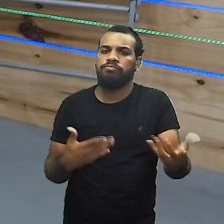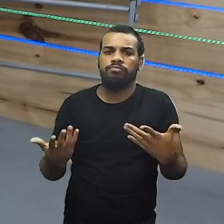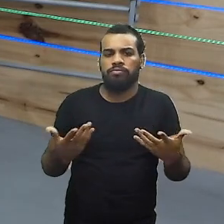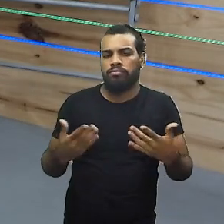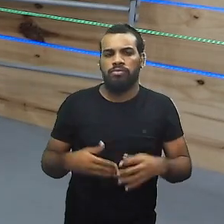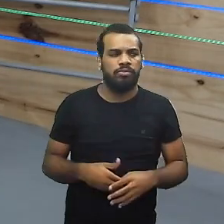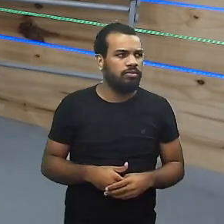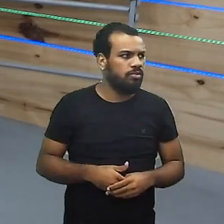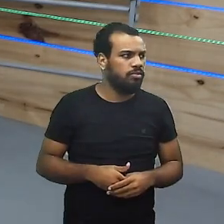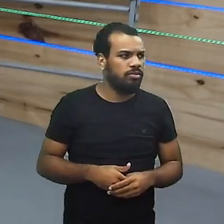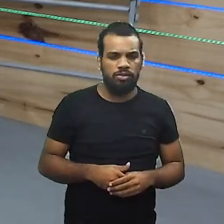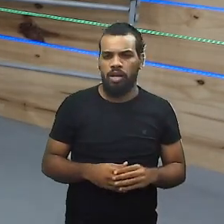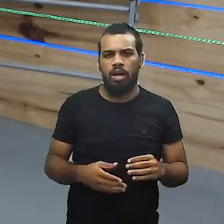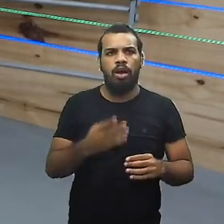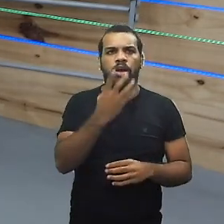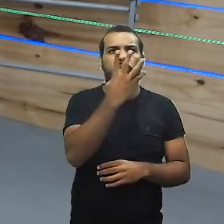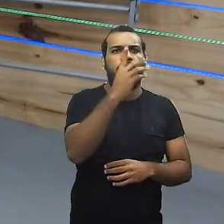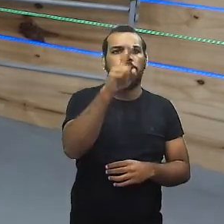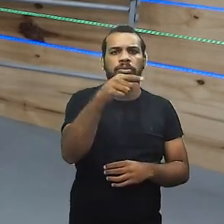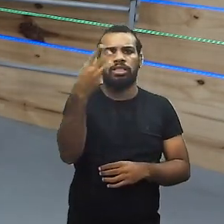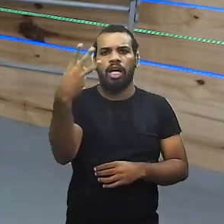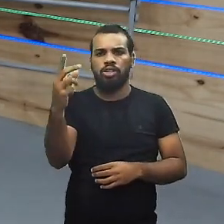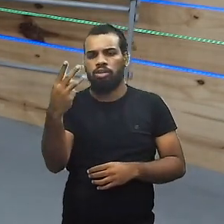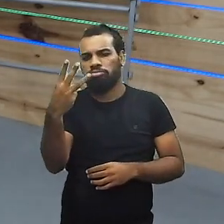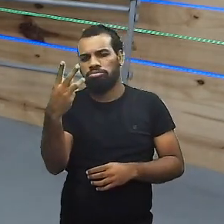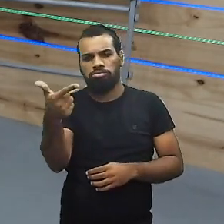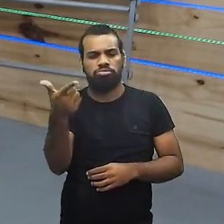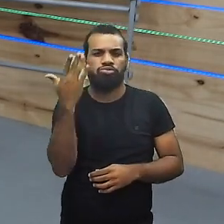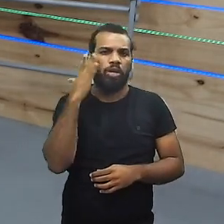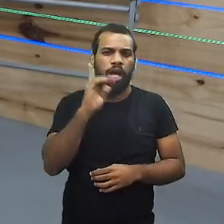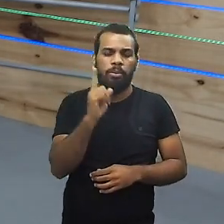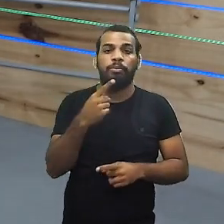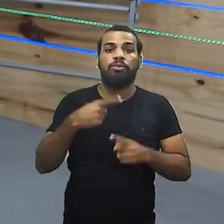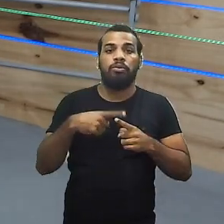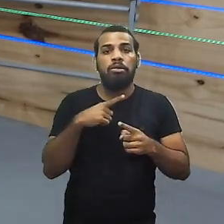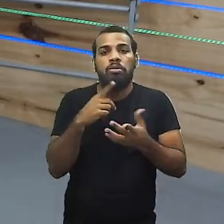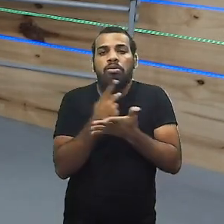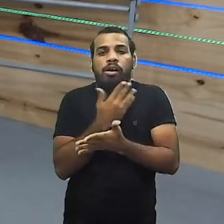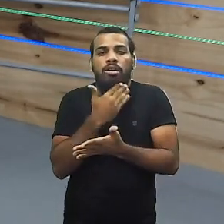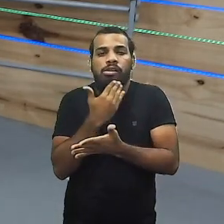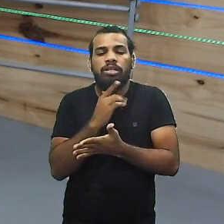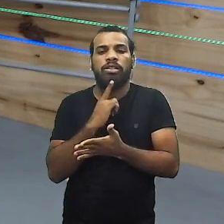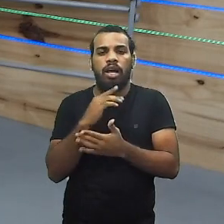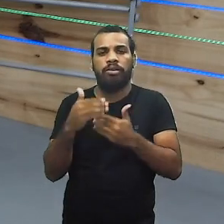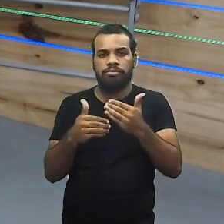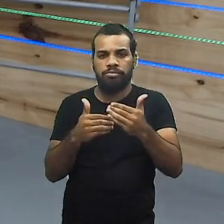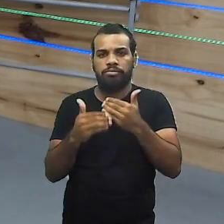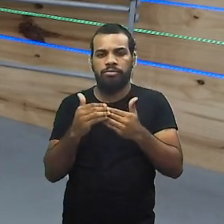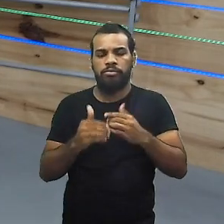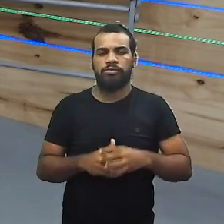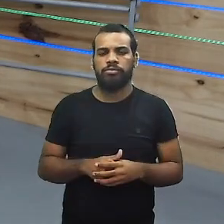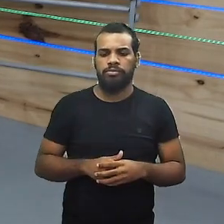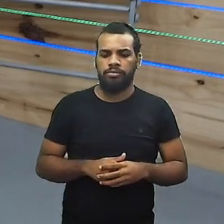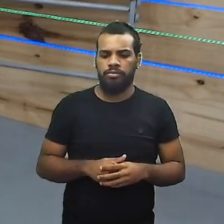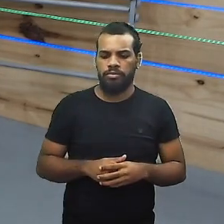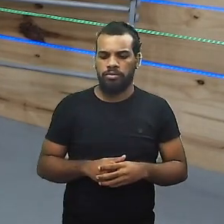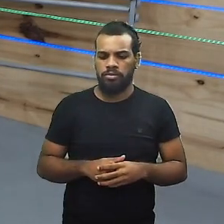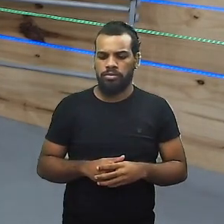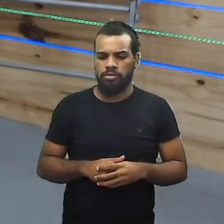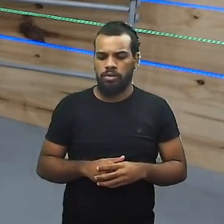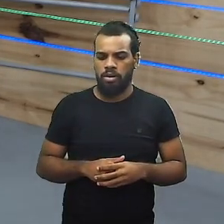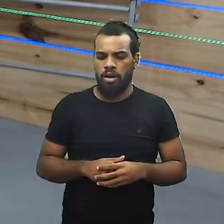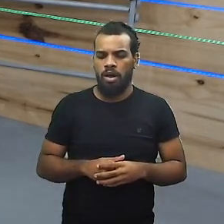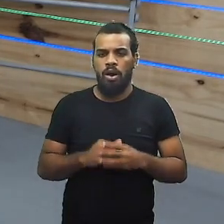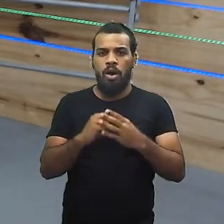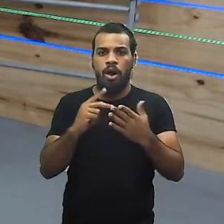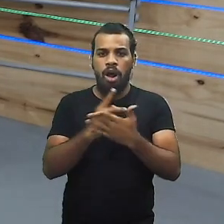sei lá, 4 metros e 32 centímetros, porque sempre tem um erro de medida, tá bom? Então, esse erro de medida, a gente tem